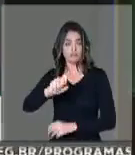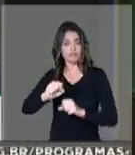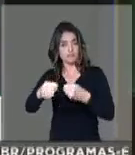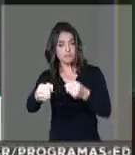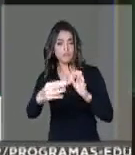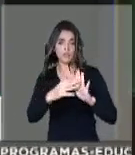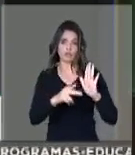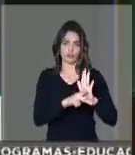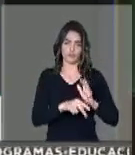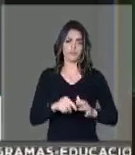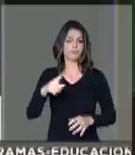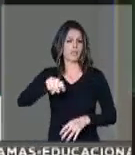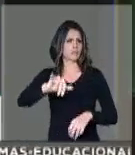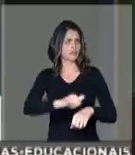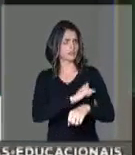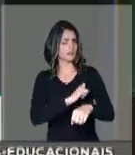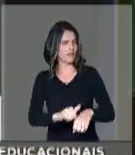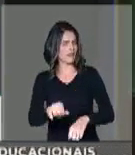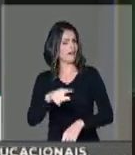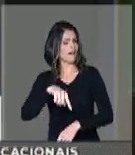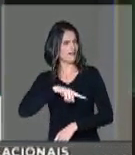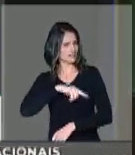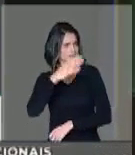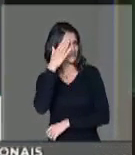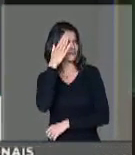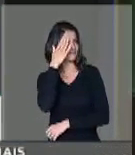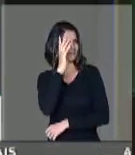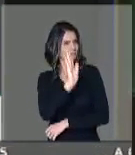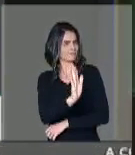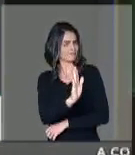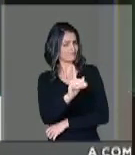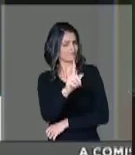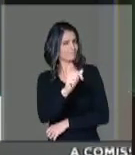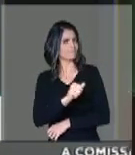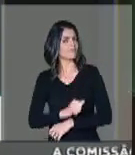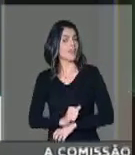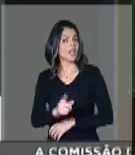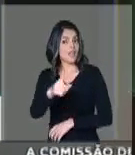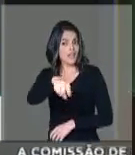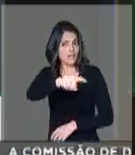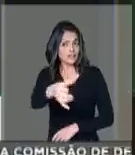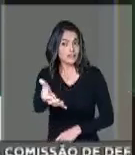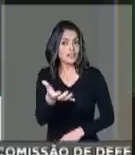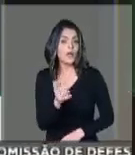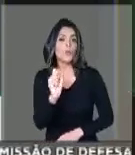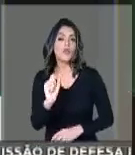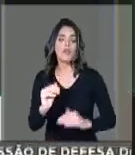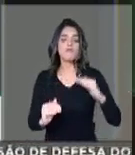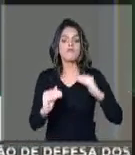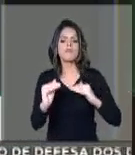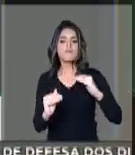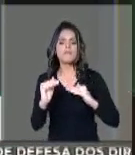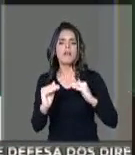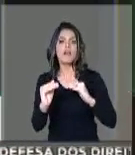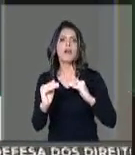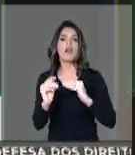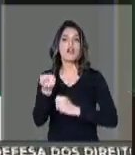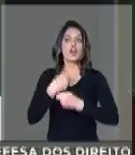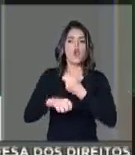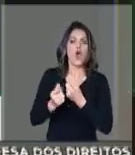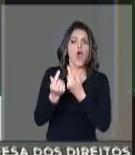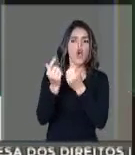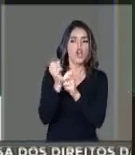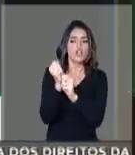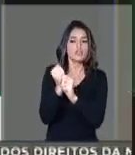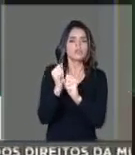a estratégia nós sabemos, é viabilizar o equilíbrio,